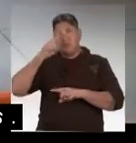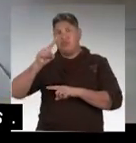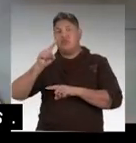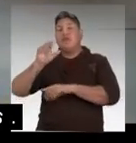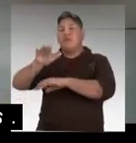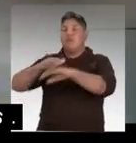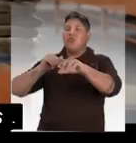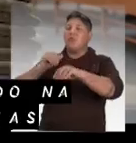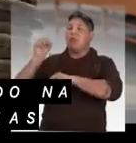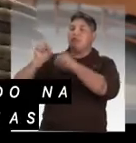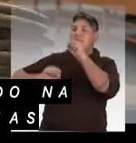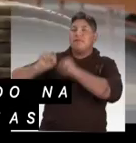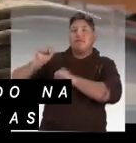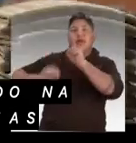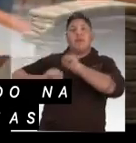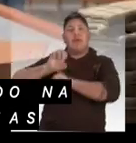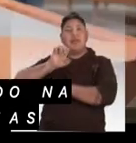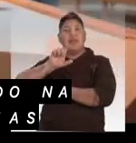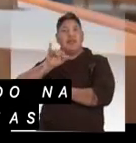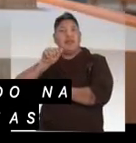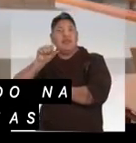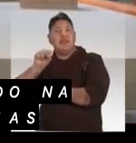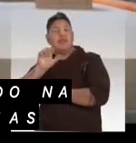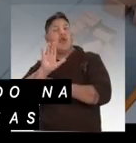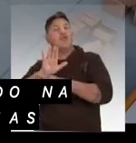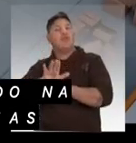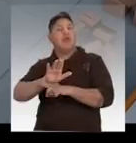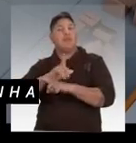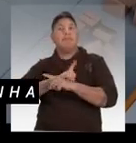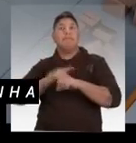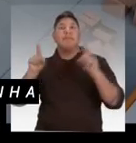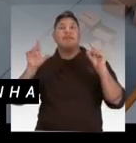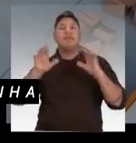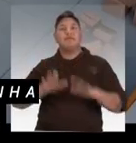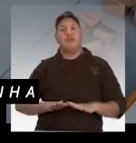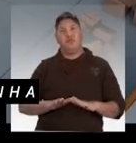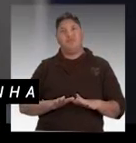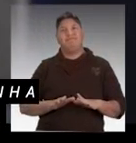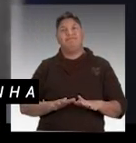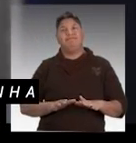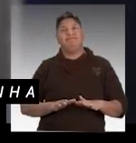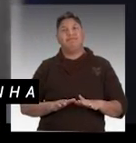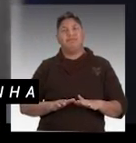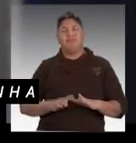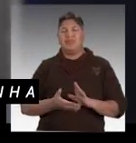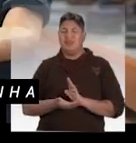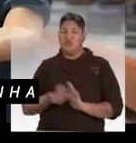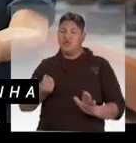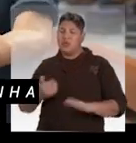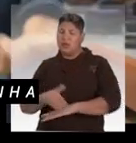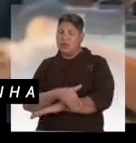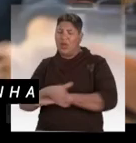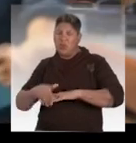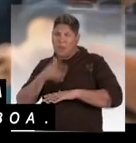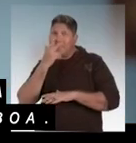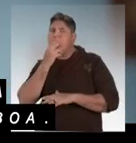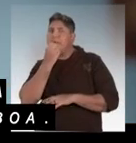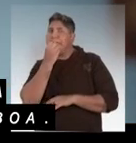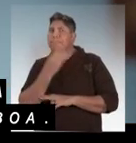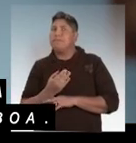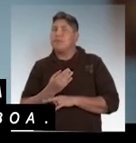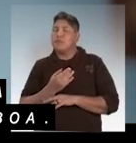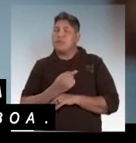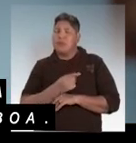latinhas. Mas um dia foi chamado na fábrica de seu Elias para dar uma ajudinha e acabou ficando. Tirar ele da